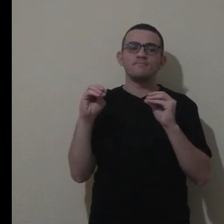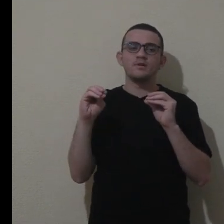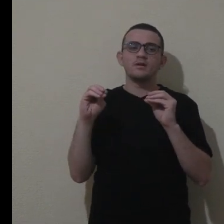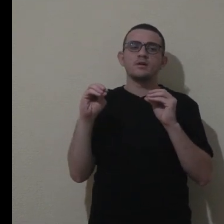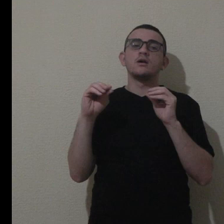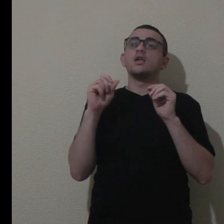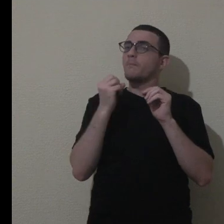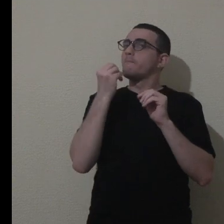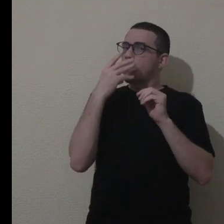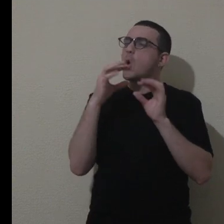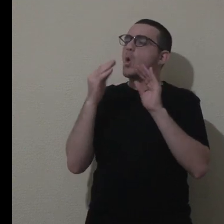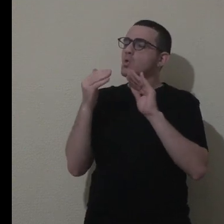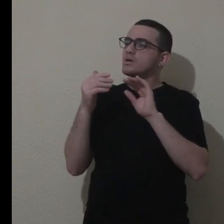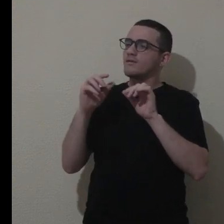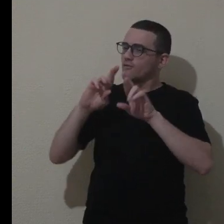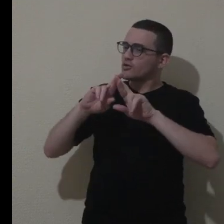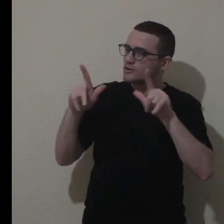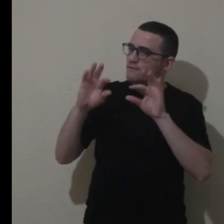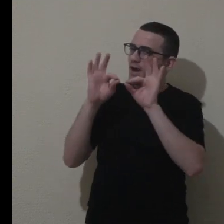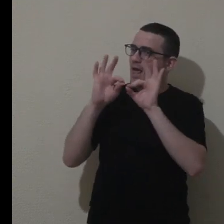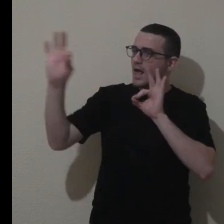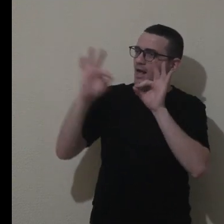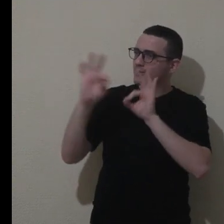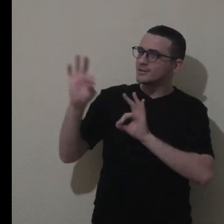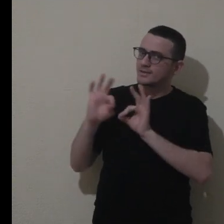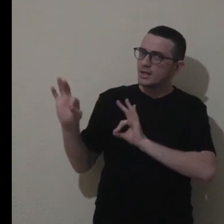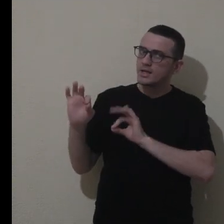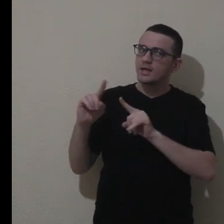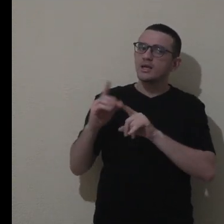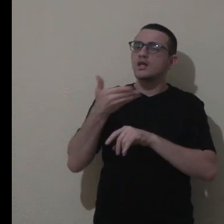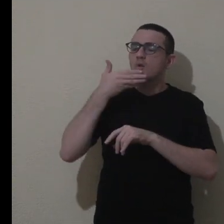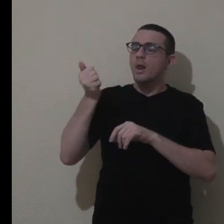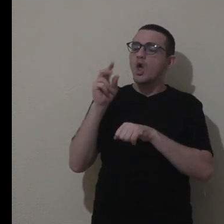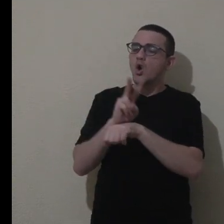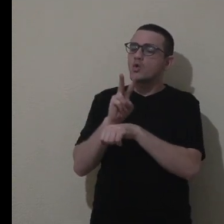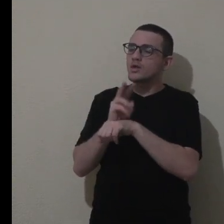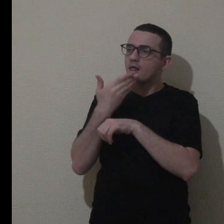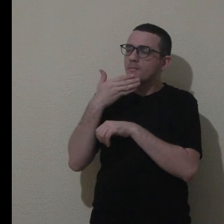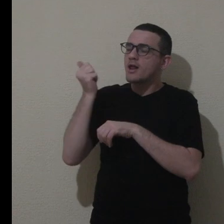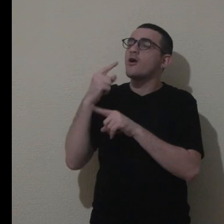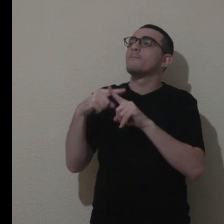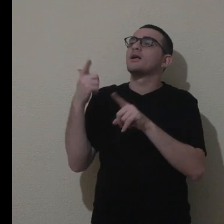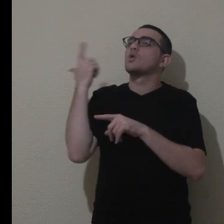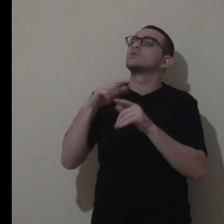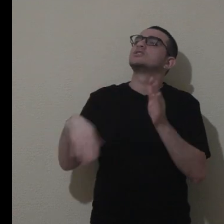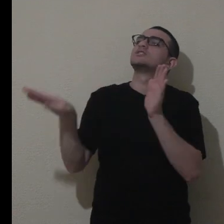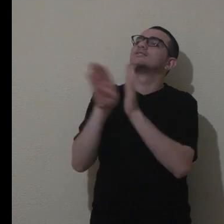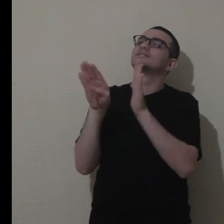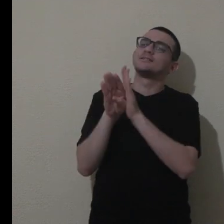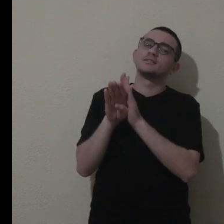Que bom que deslocou, né, um dos elementos de um cuidado um pouquinho melhor, para que ela possa, digamos,